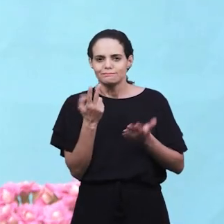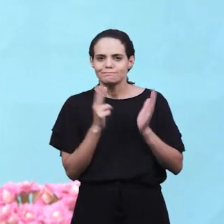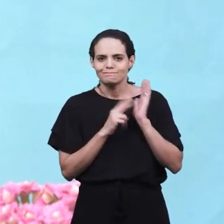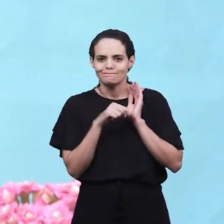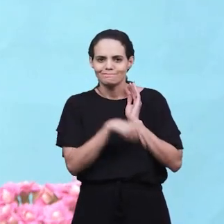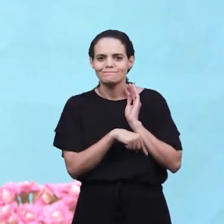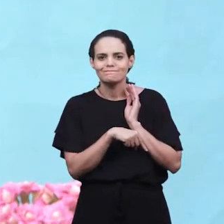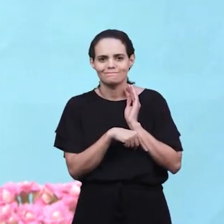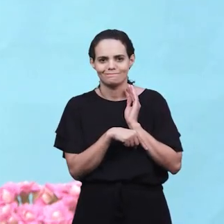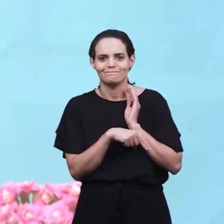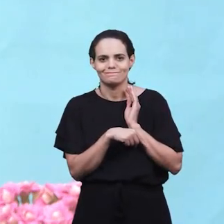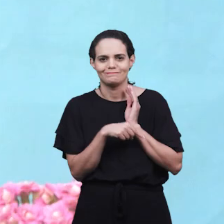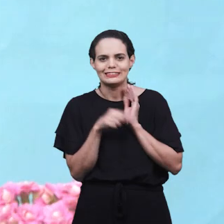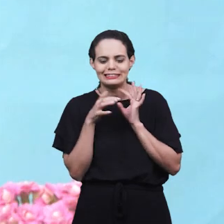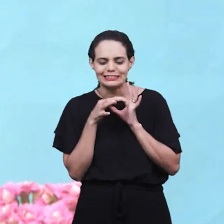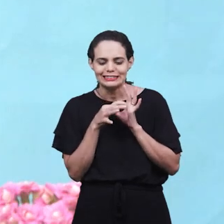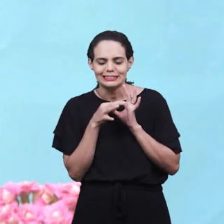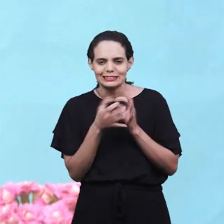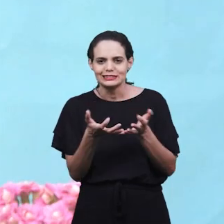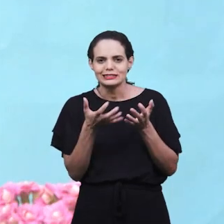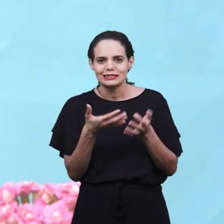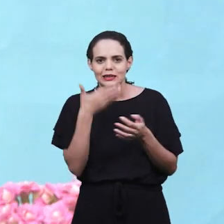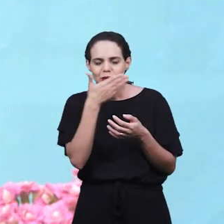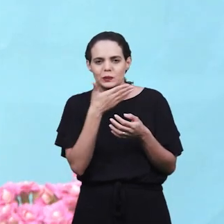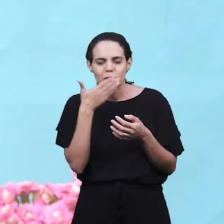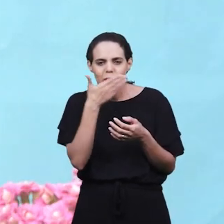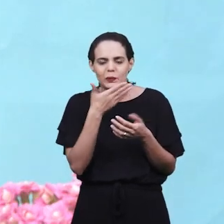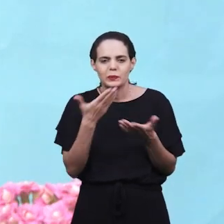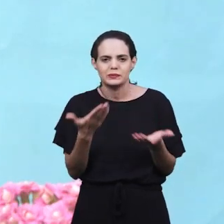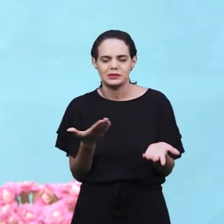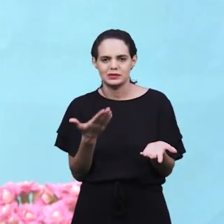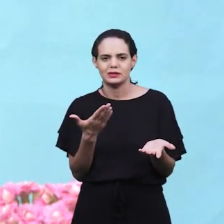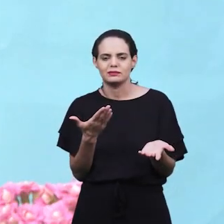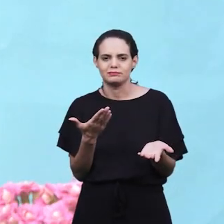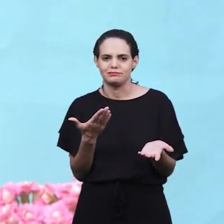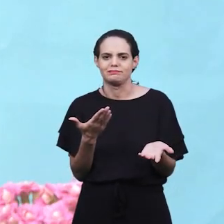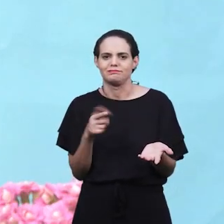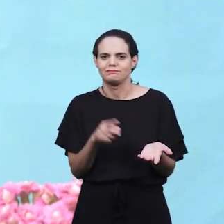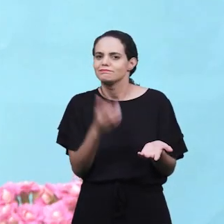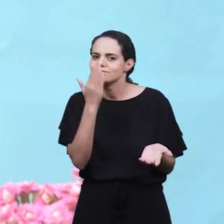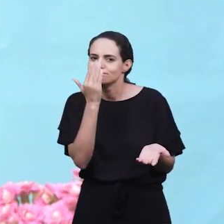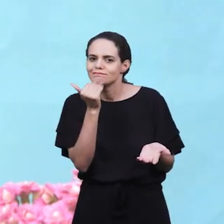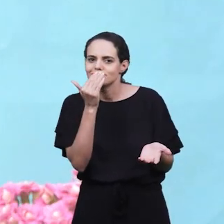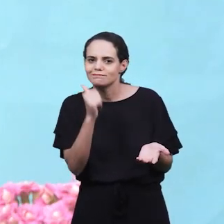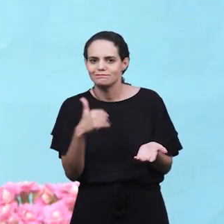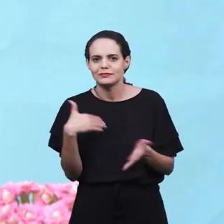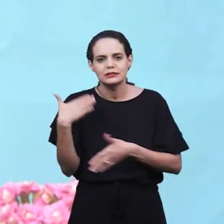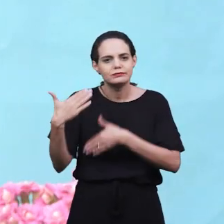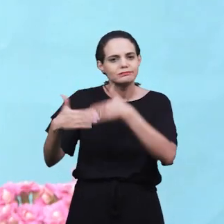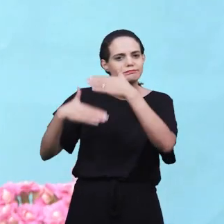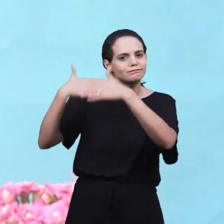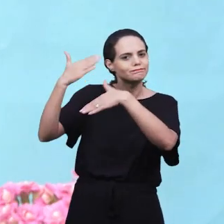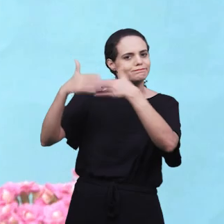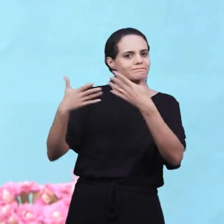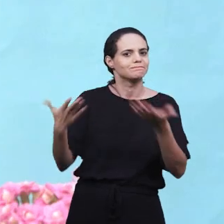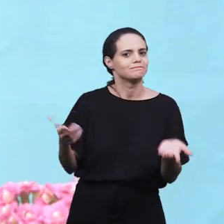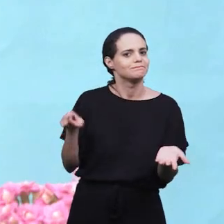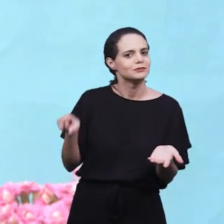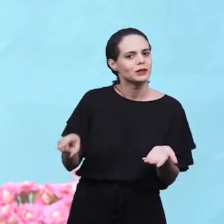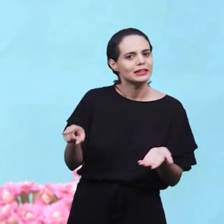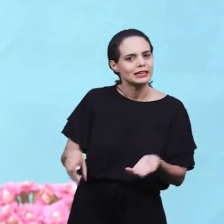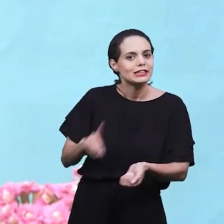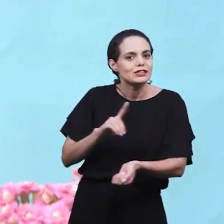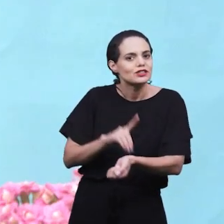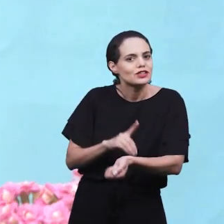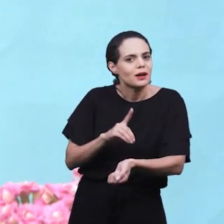e que essa ingestão pode oferecer no desenvolvimento de doenças como